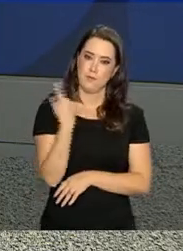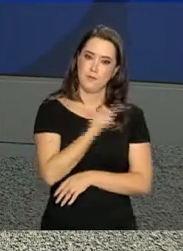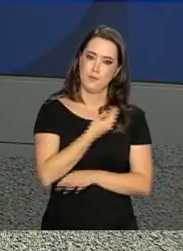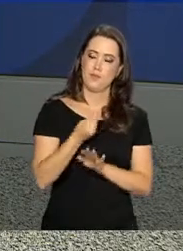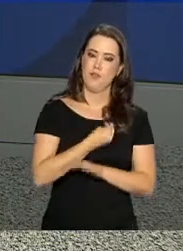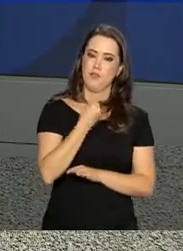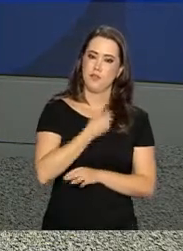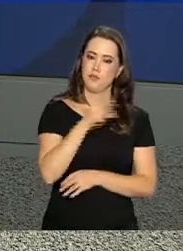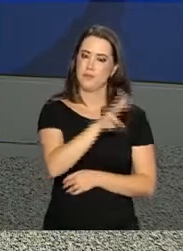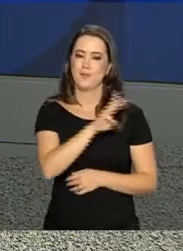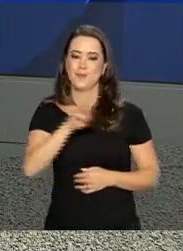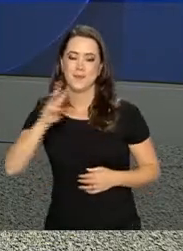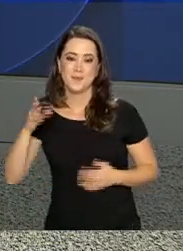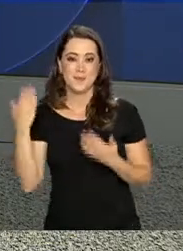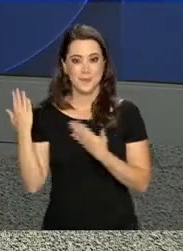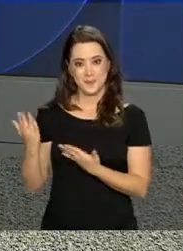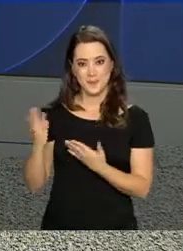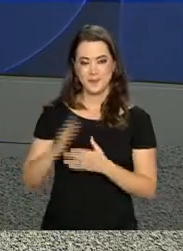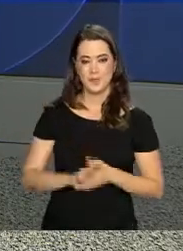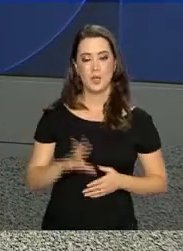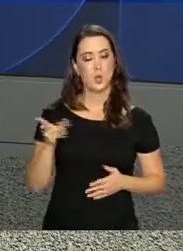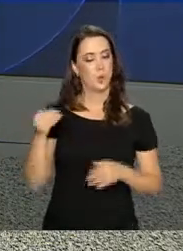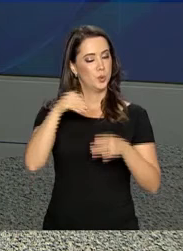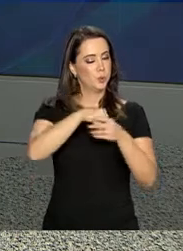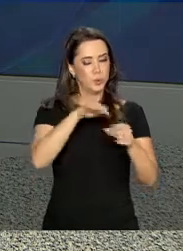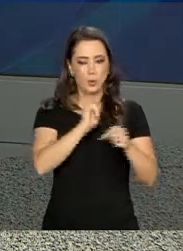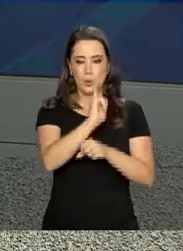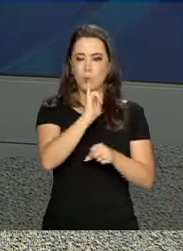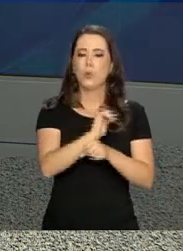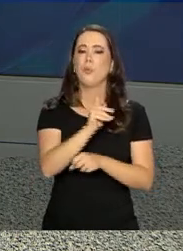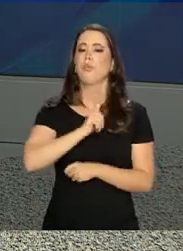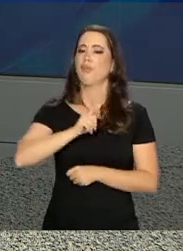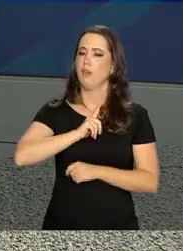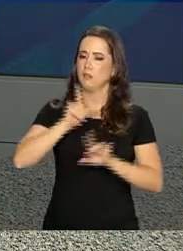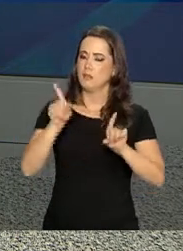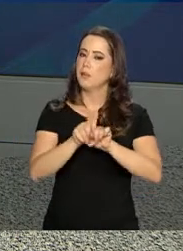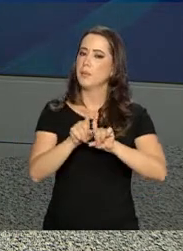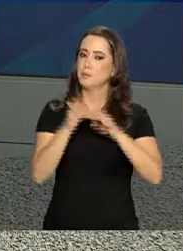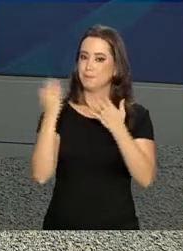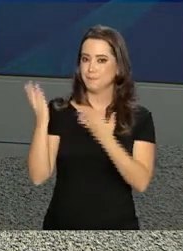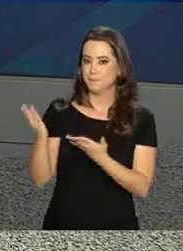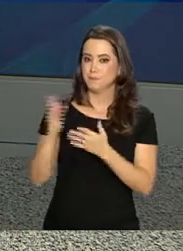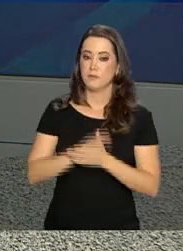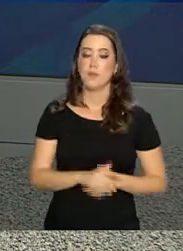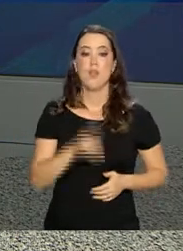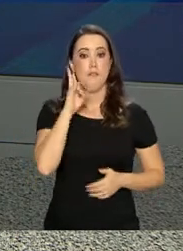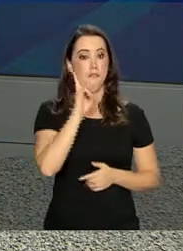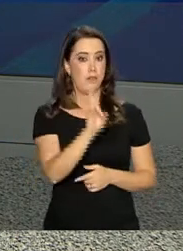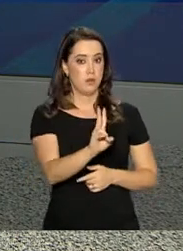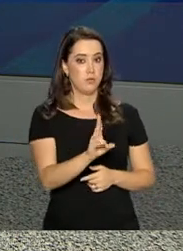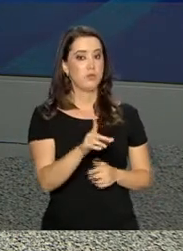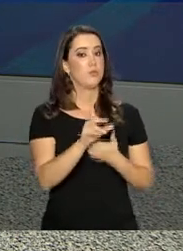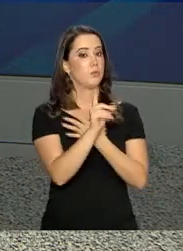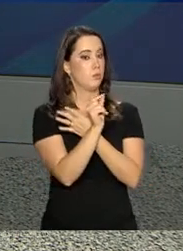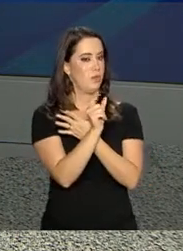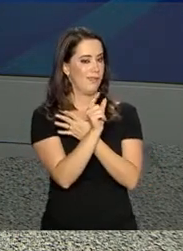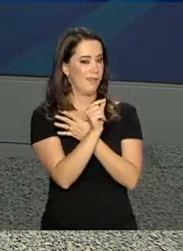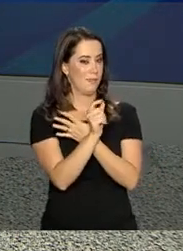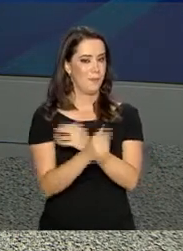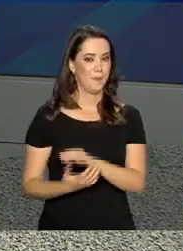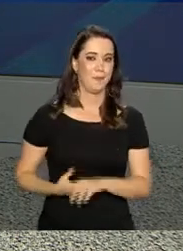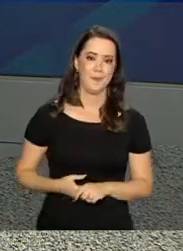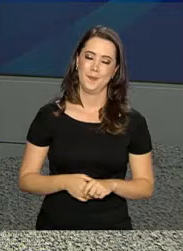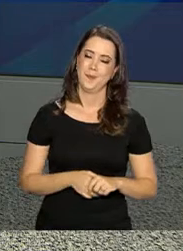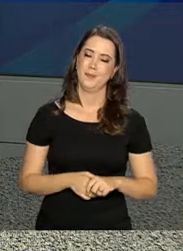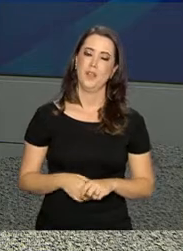ao vivo pelo site da NBR. Todas as reportagens estão em nosso canal no YouTube. Acesse também o nosso perfil no Twitter